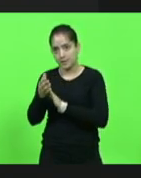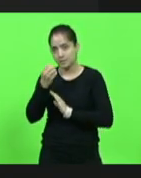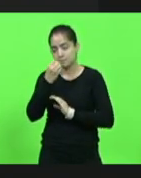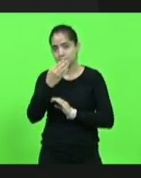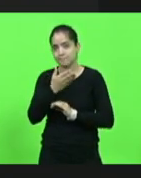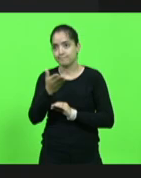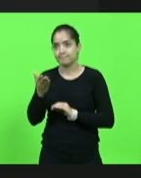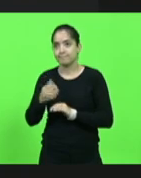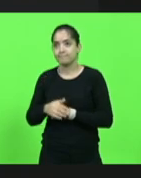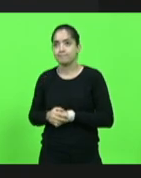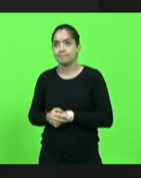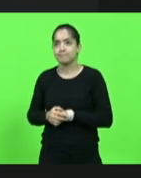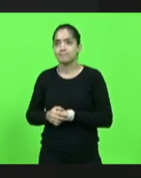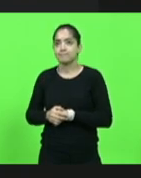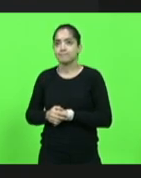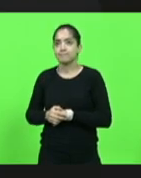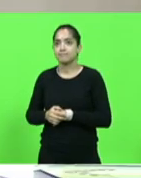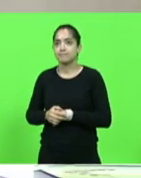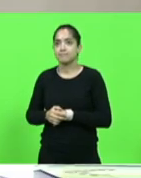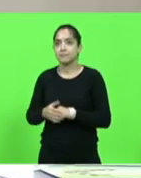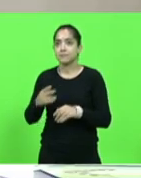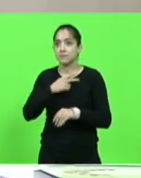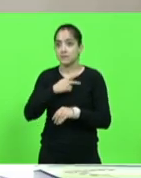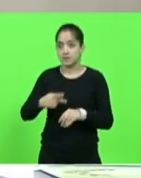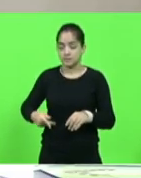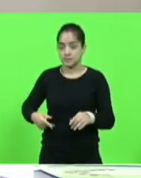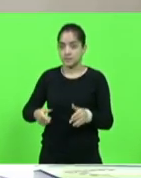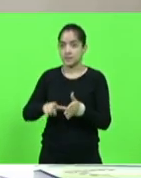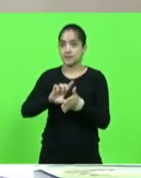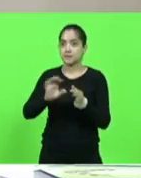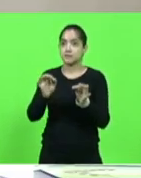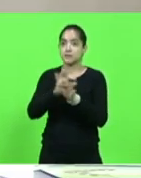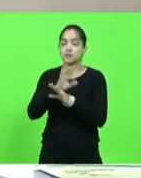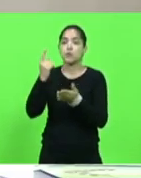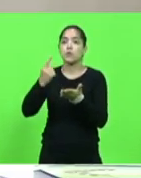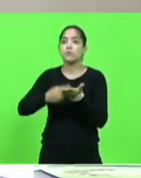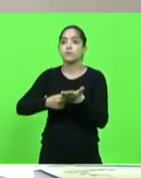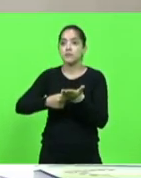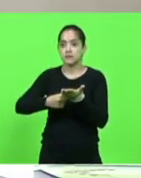aí. Esta presidência, antes de encerrar a sessão, convoca outra